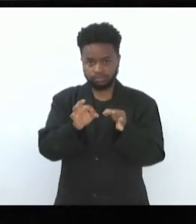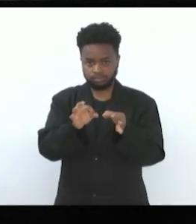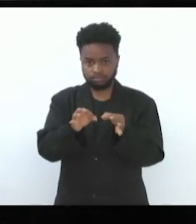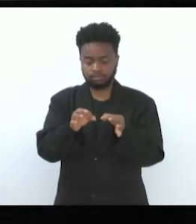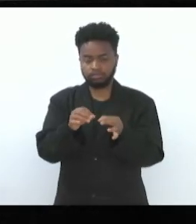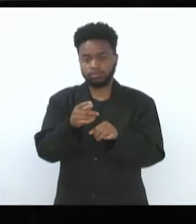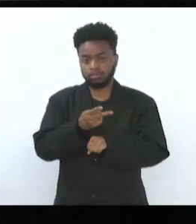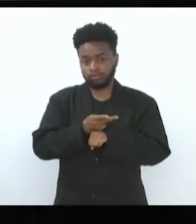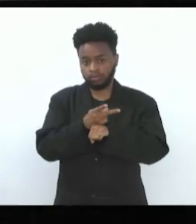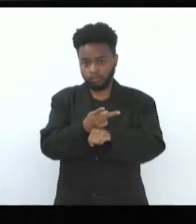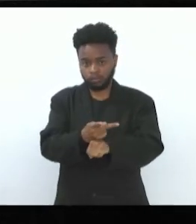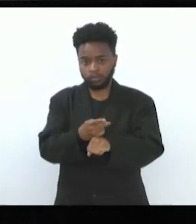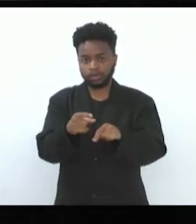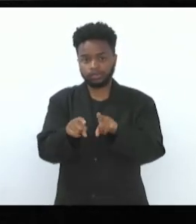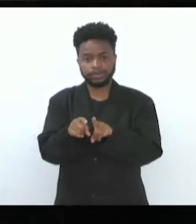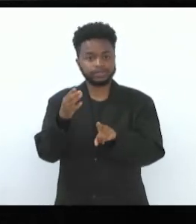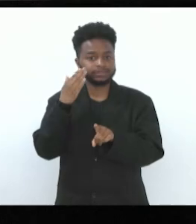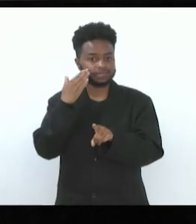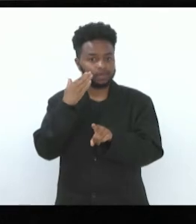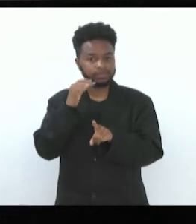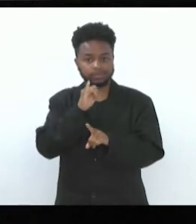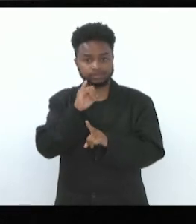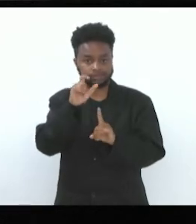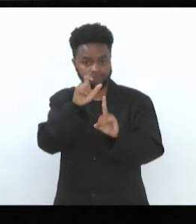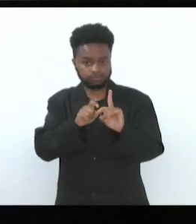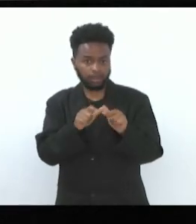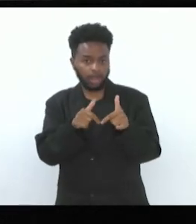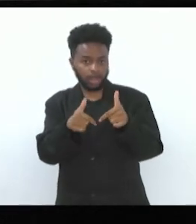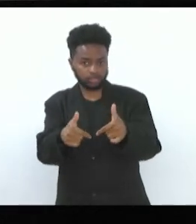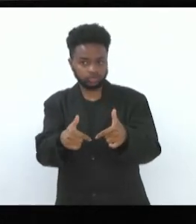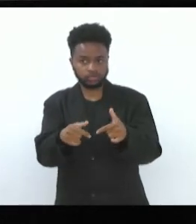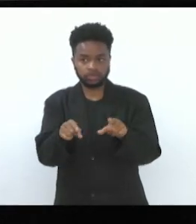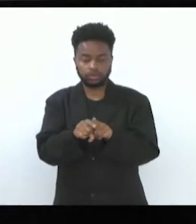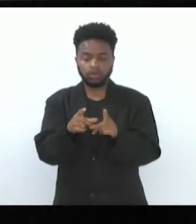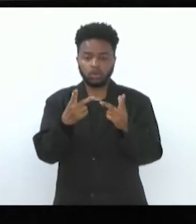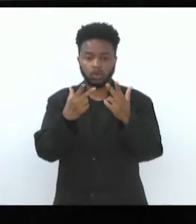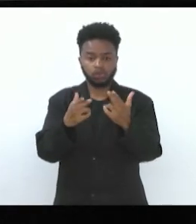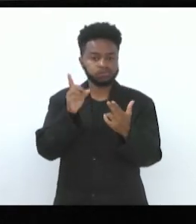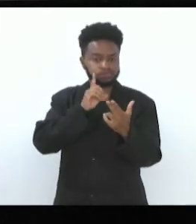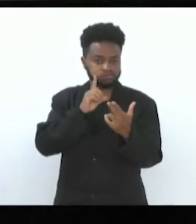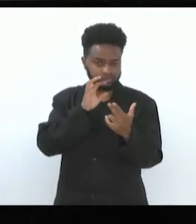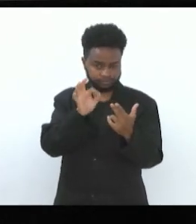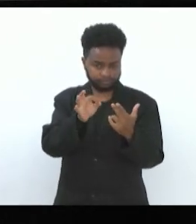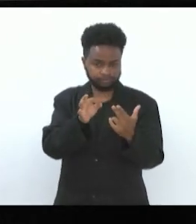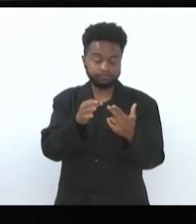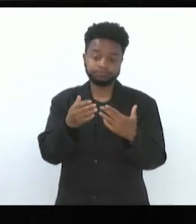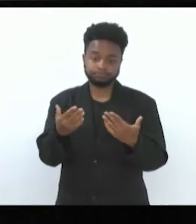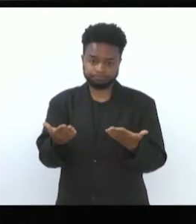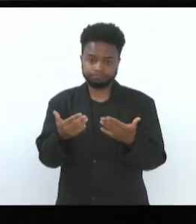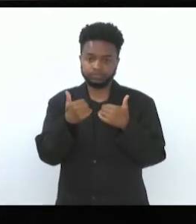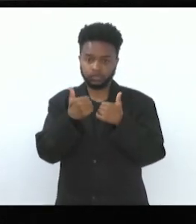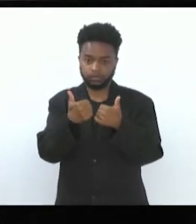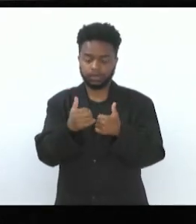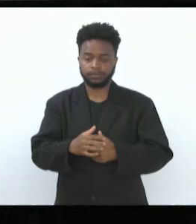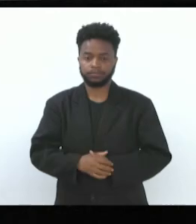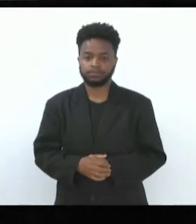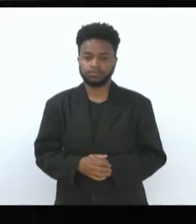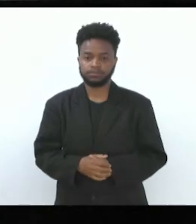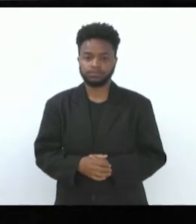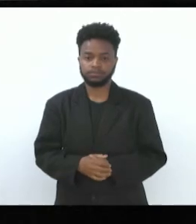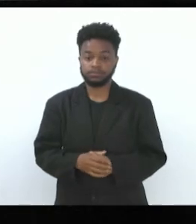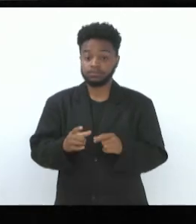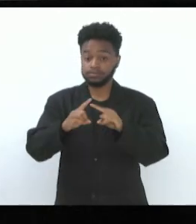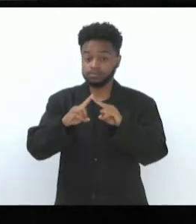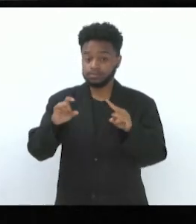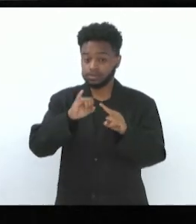procura e sabe que o cara cometeu. Sabe, igual o que tu vê nos Estados Unidos, essas coisas? Pois é, tudo bem. Só que, se o